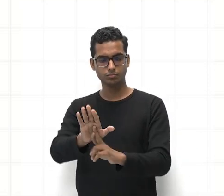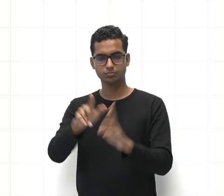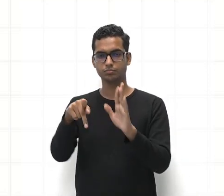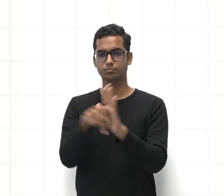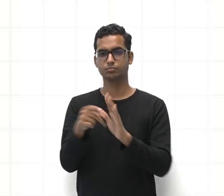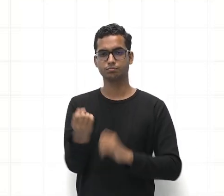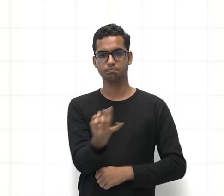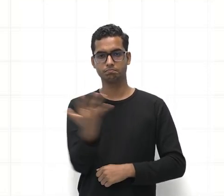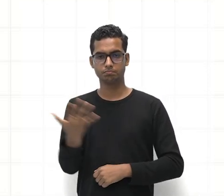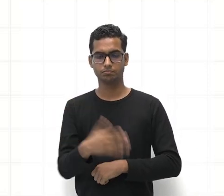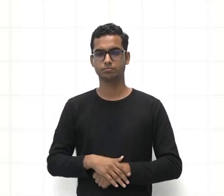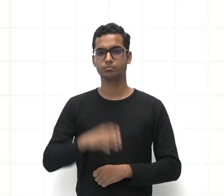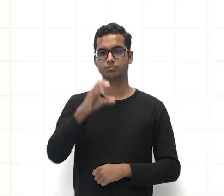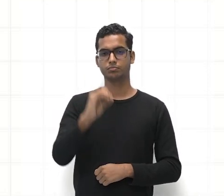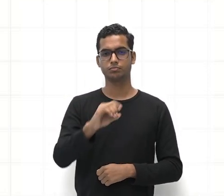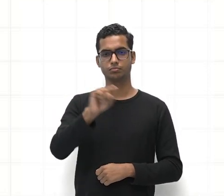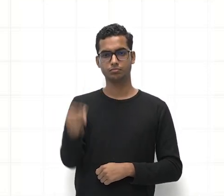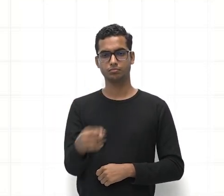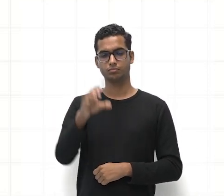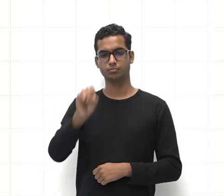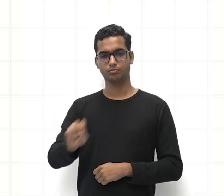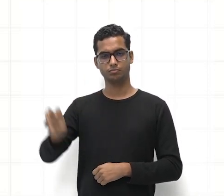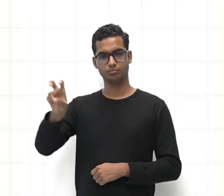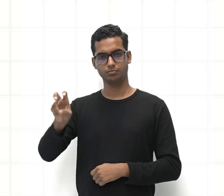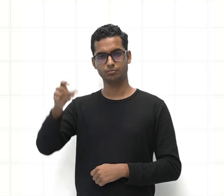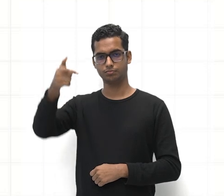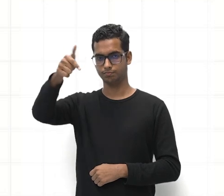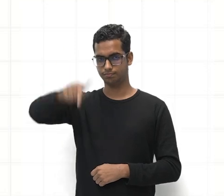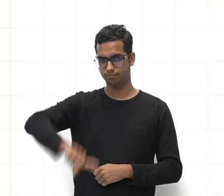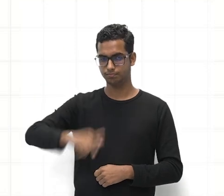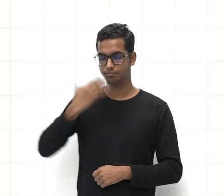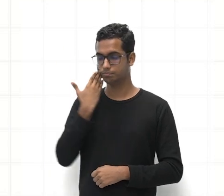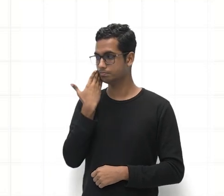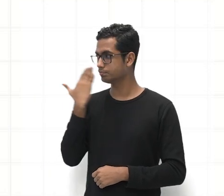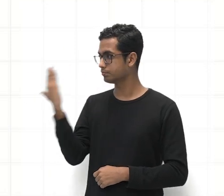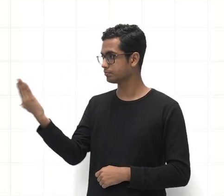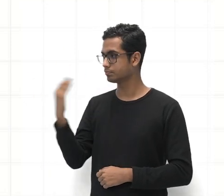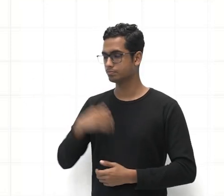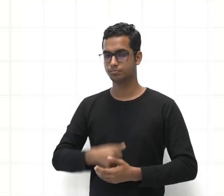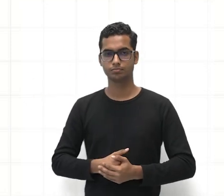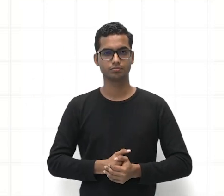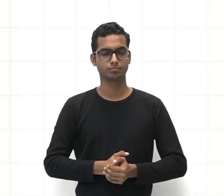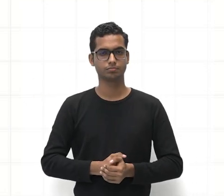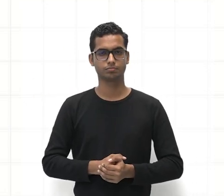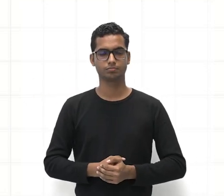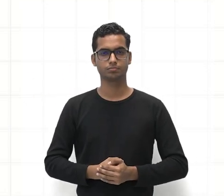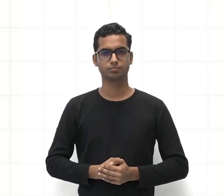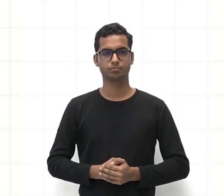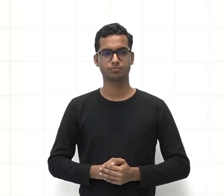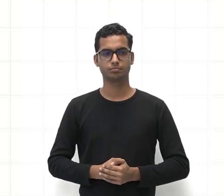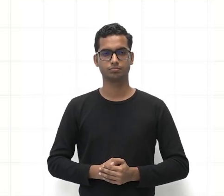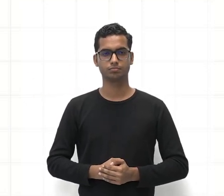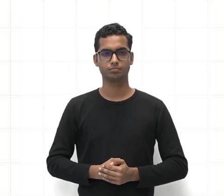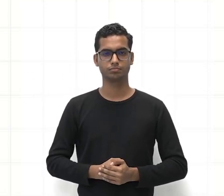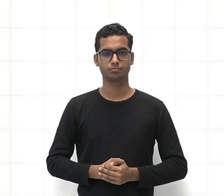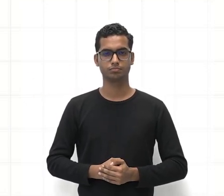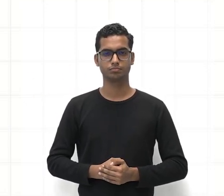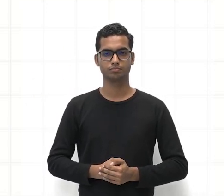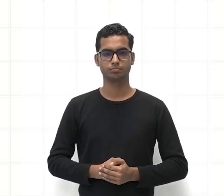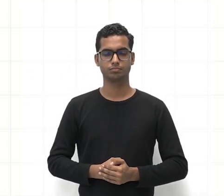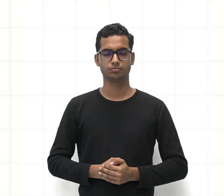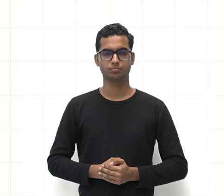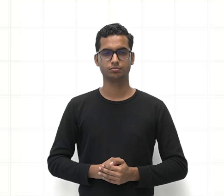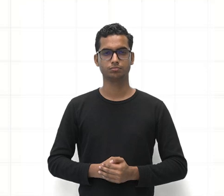decimal, 0,05. Novamente, daqui para cá, deslocamos a vírgula 2 casas para a